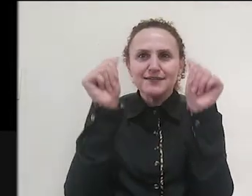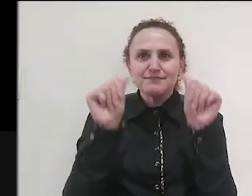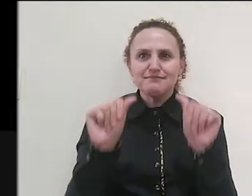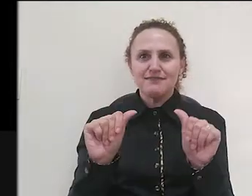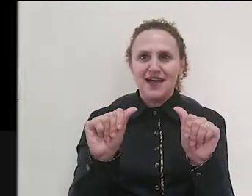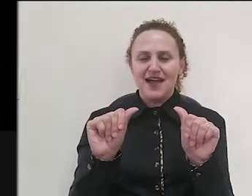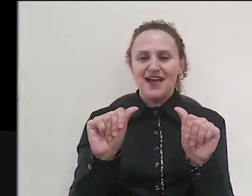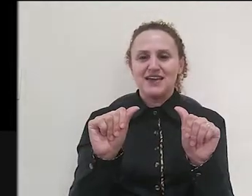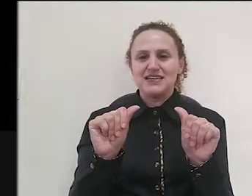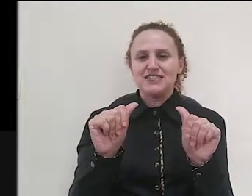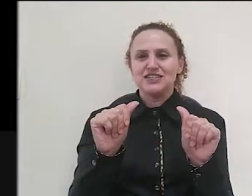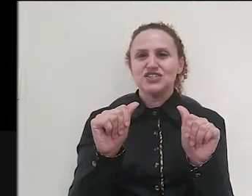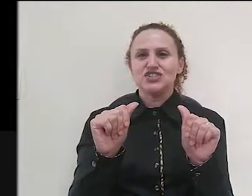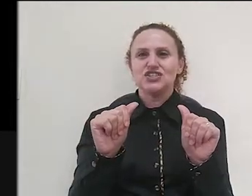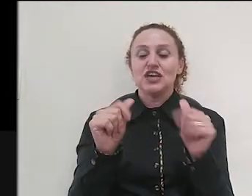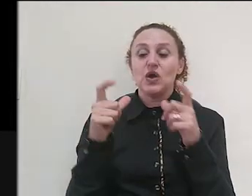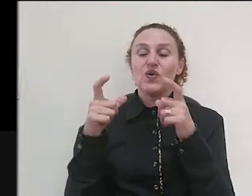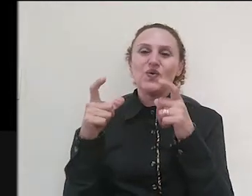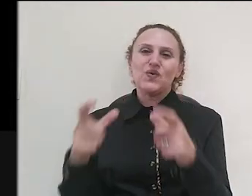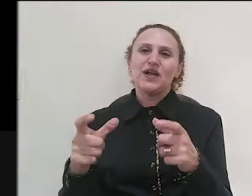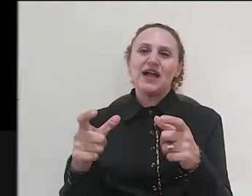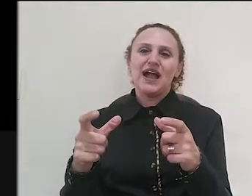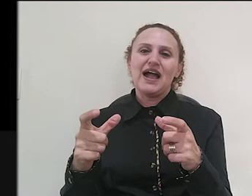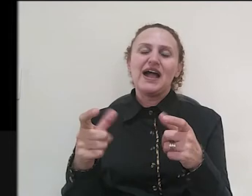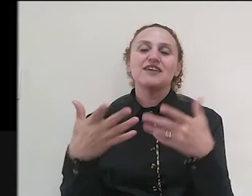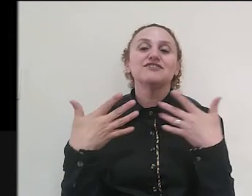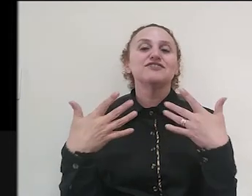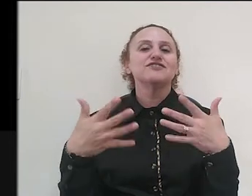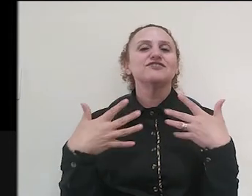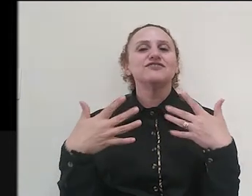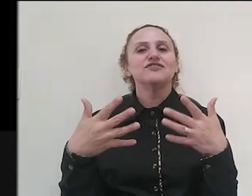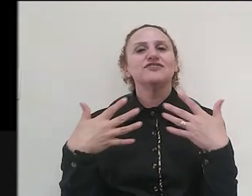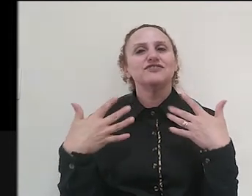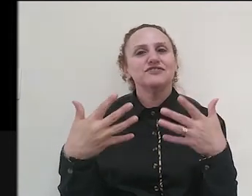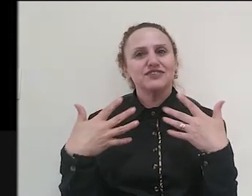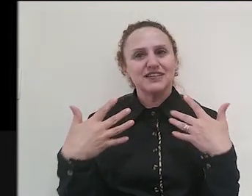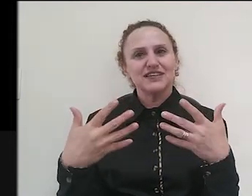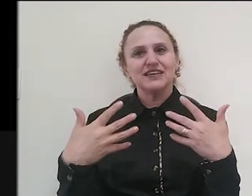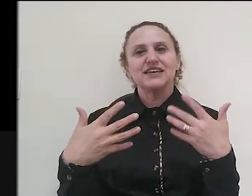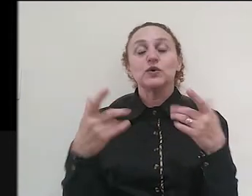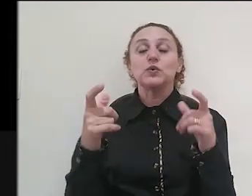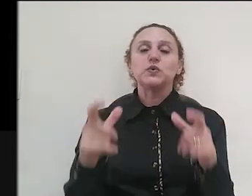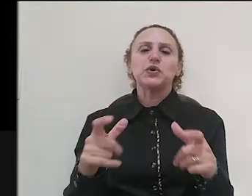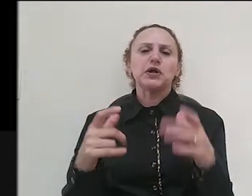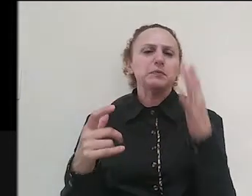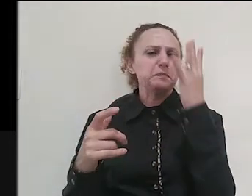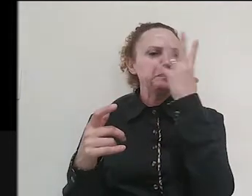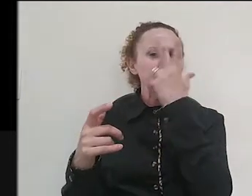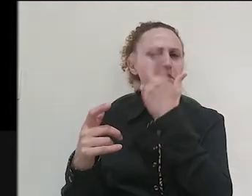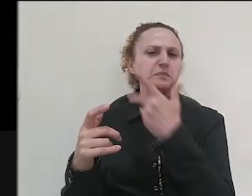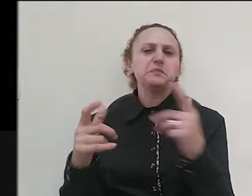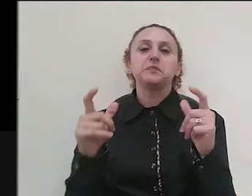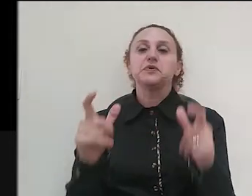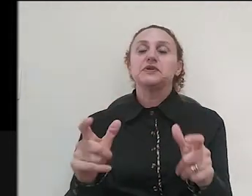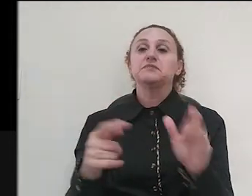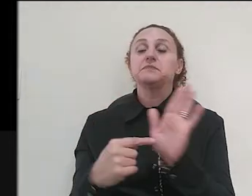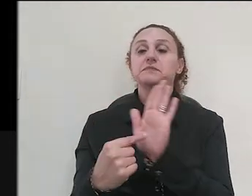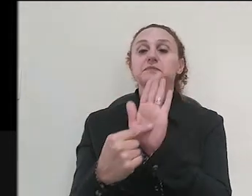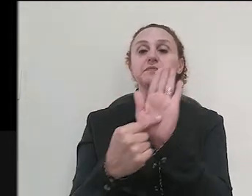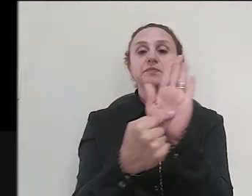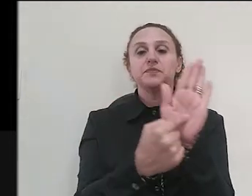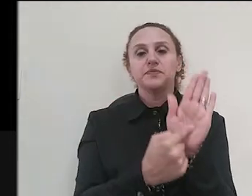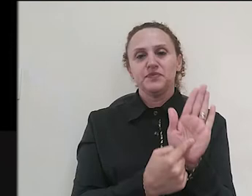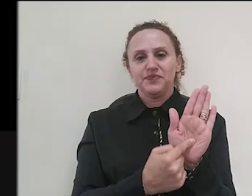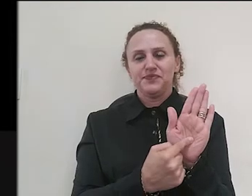mais popular, digamos assim, não chega a ser popular, né, porque na casa dos nobres, mas a forma mais difundida de arte eram esses afrescos